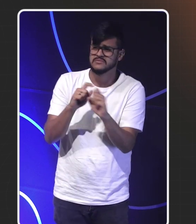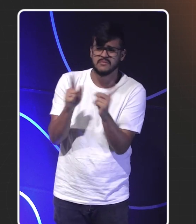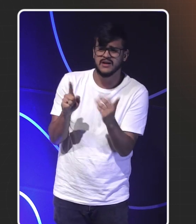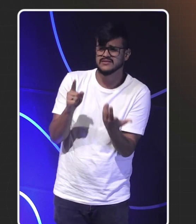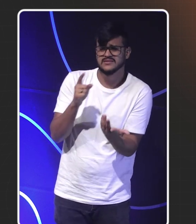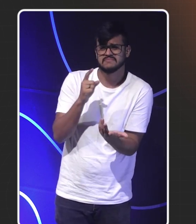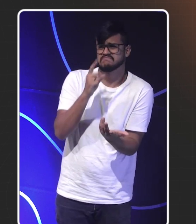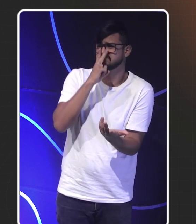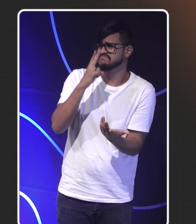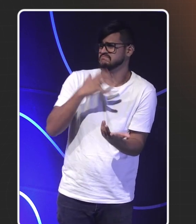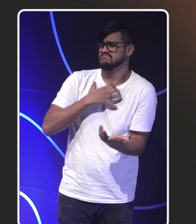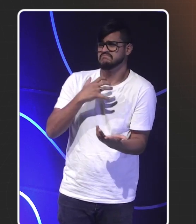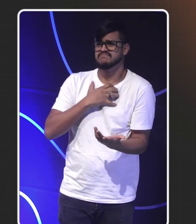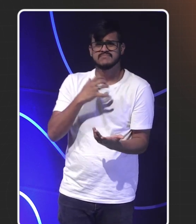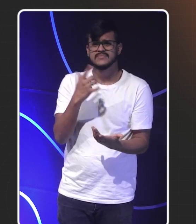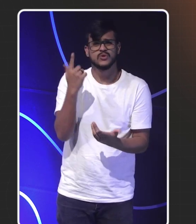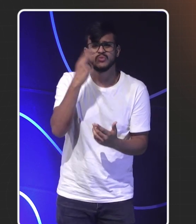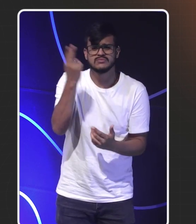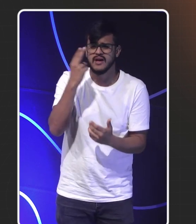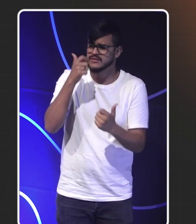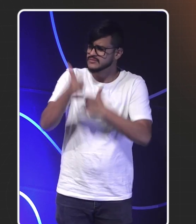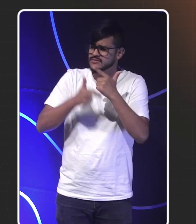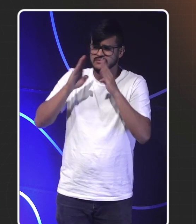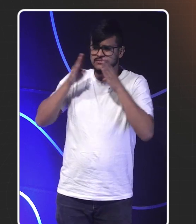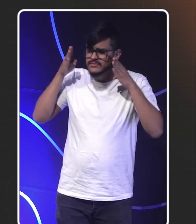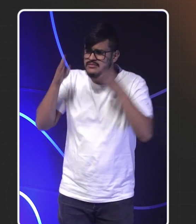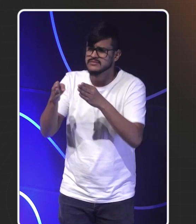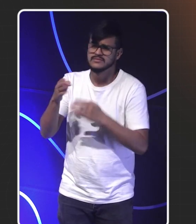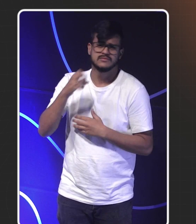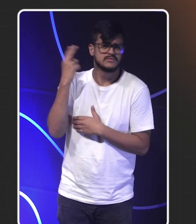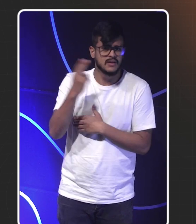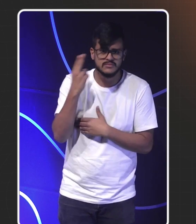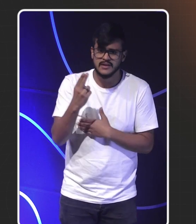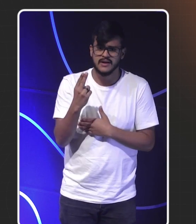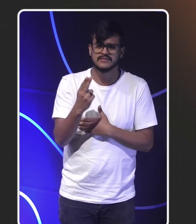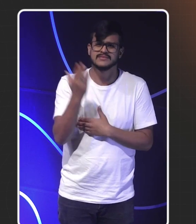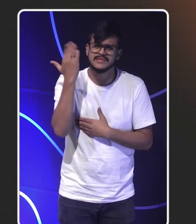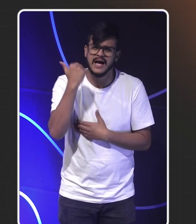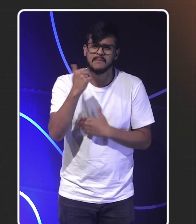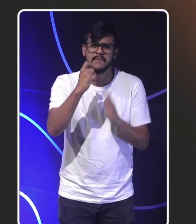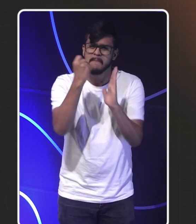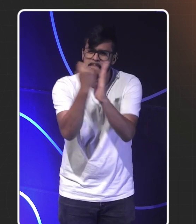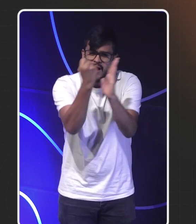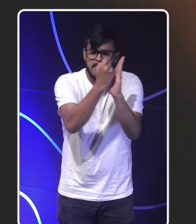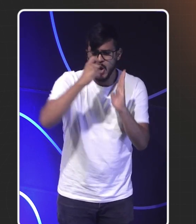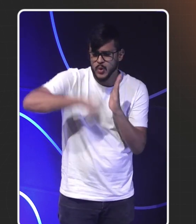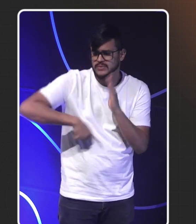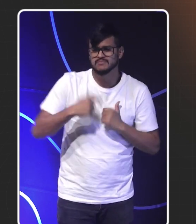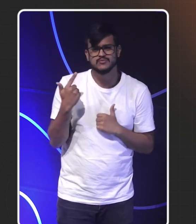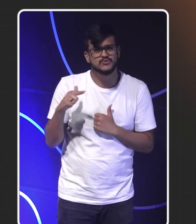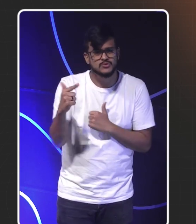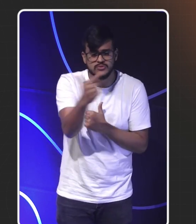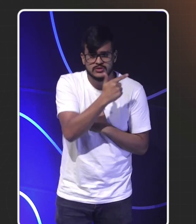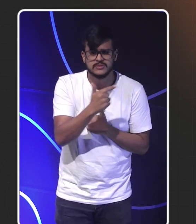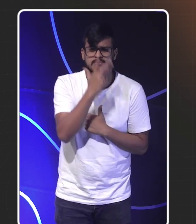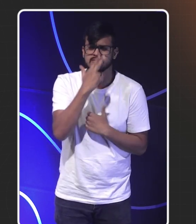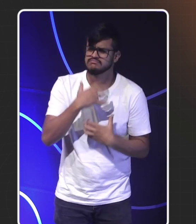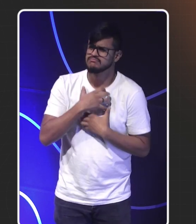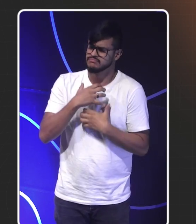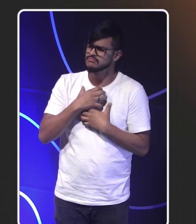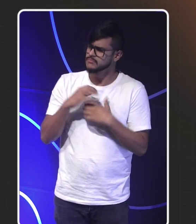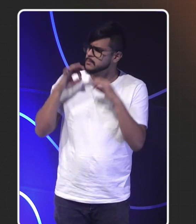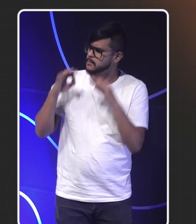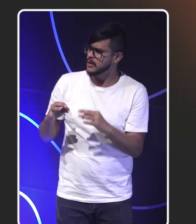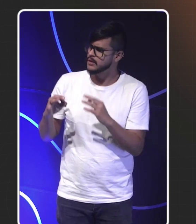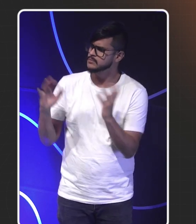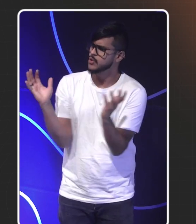conseguia viver disso, eu não conseguia ter um retorno de marcas. Eu sentia que eu tinha uma troca muito legal